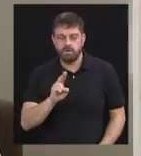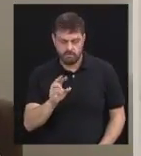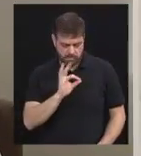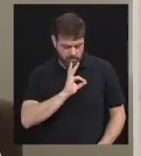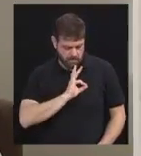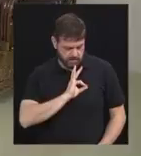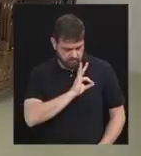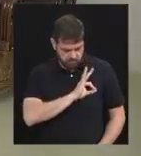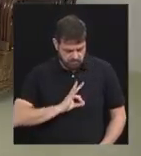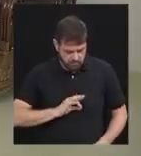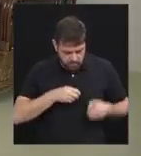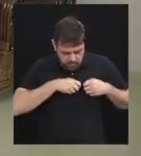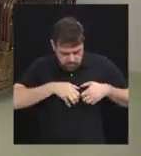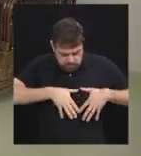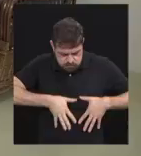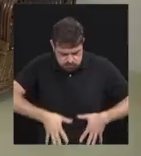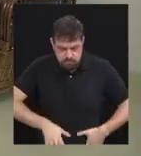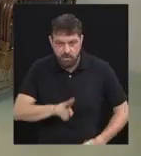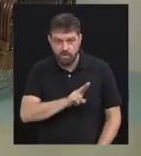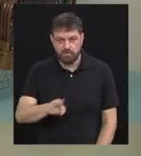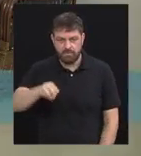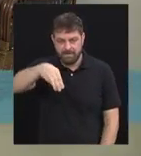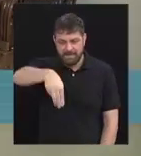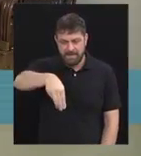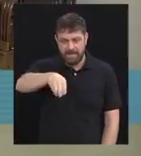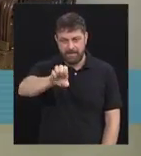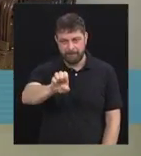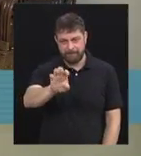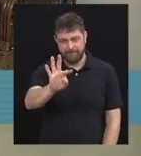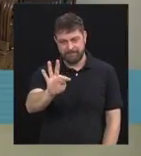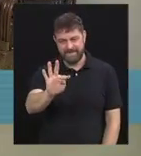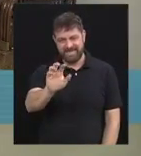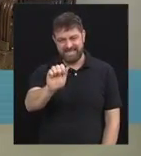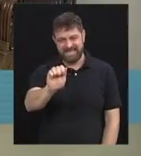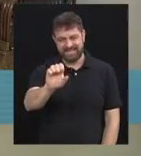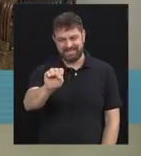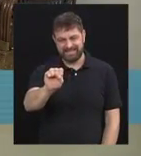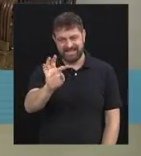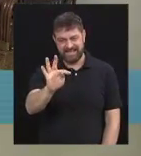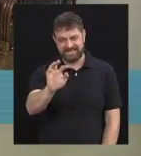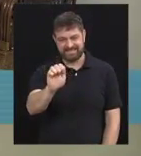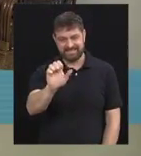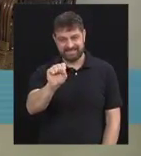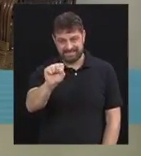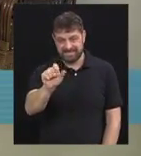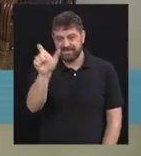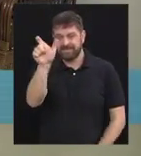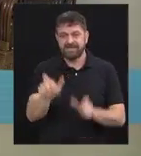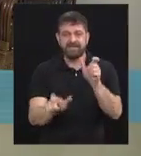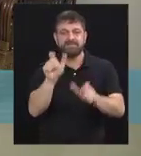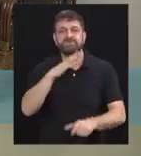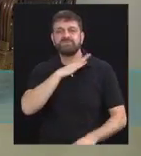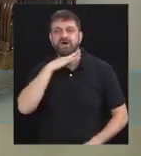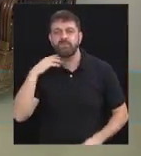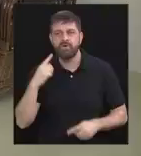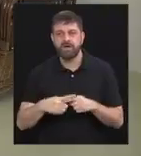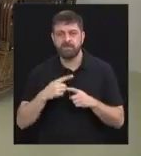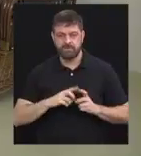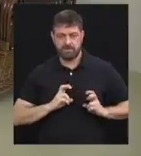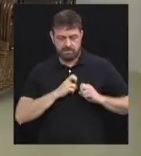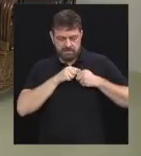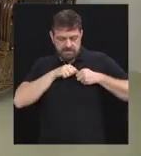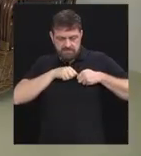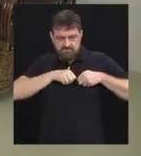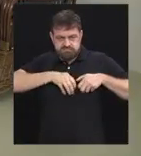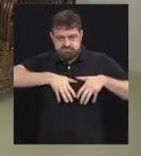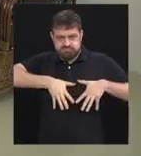de metástase. E a grande maioria das vezes o paciente morre por causa das metástases